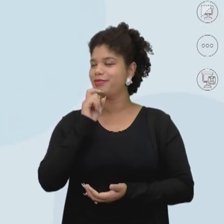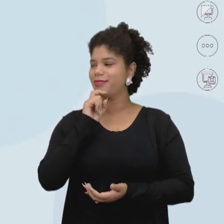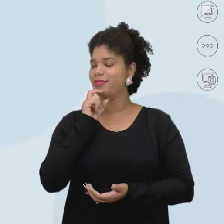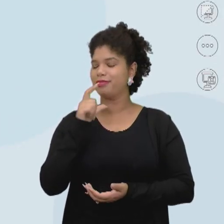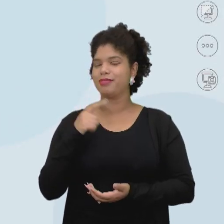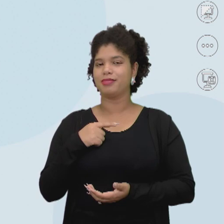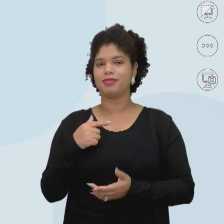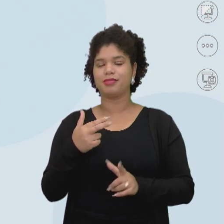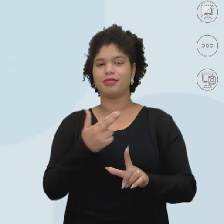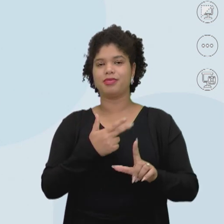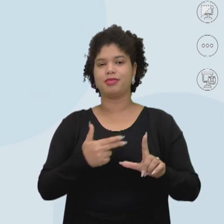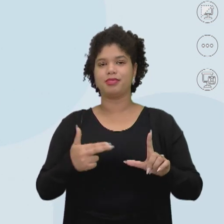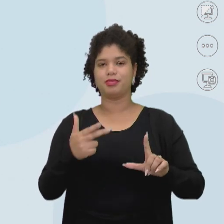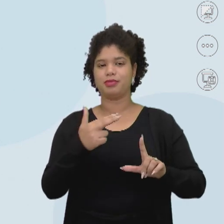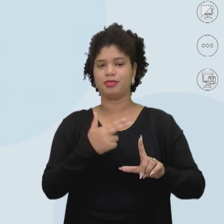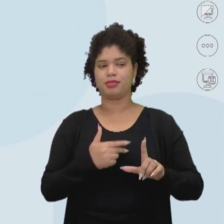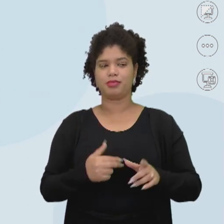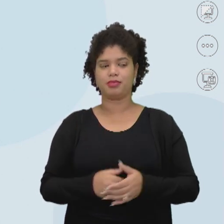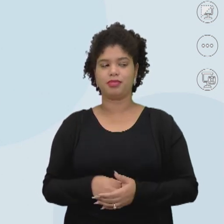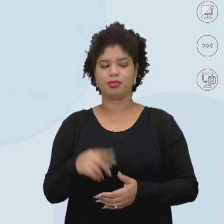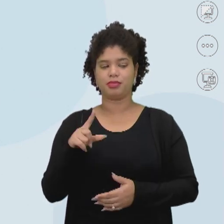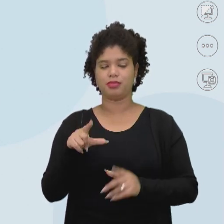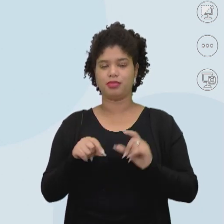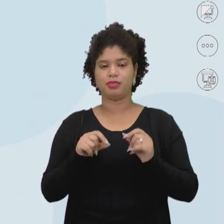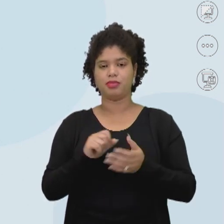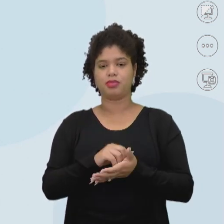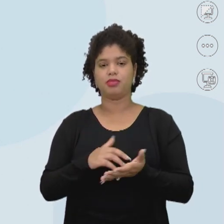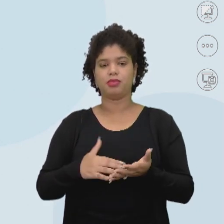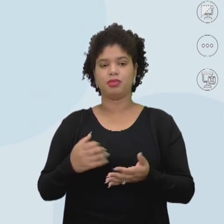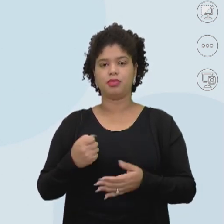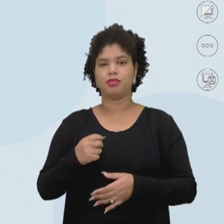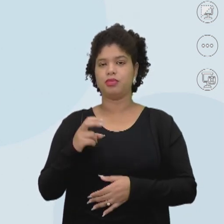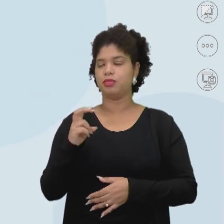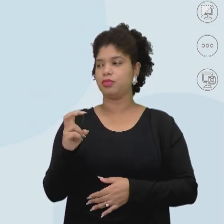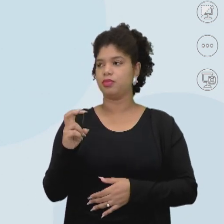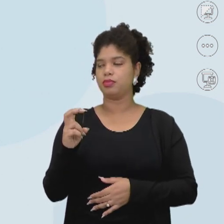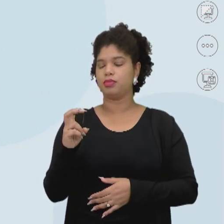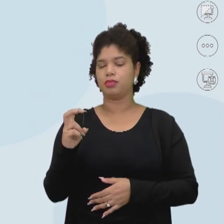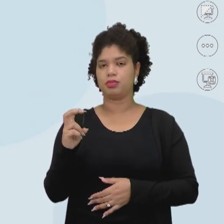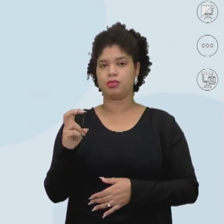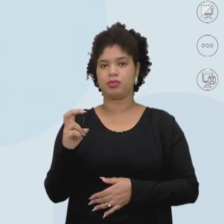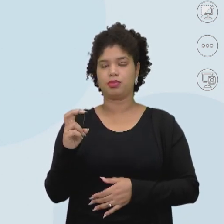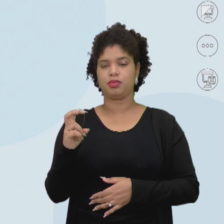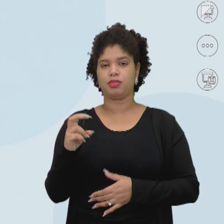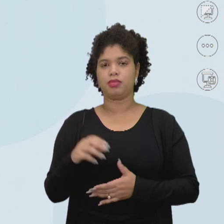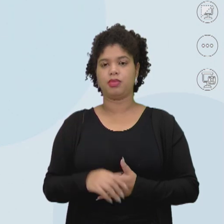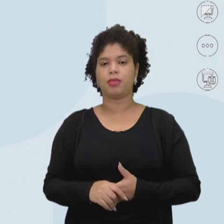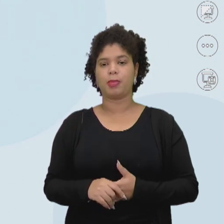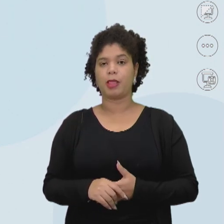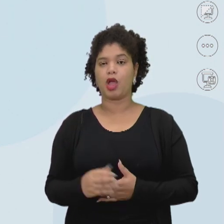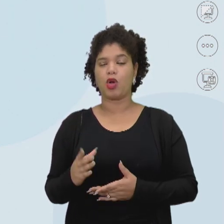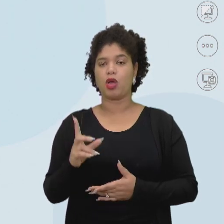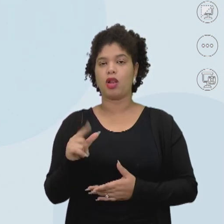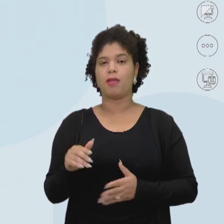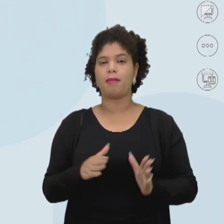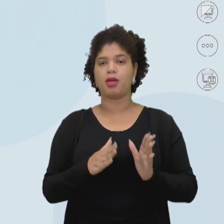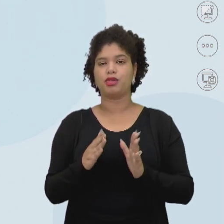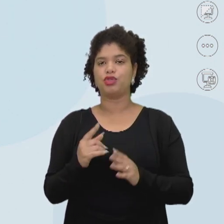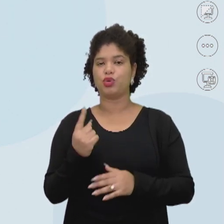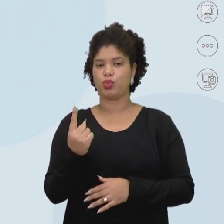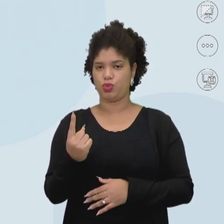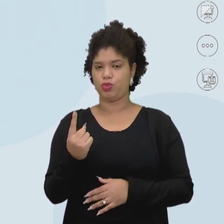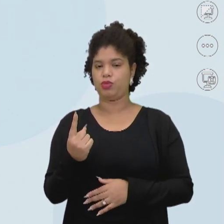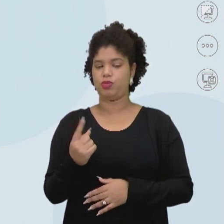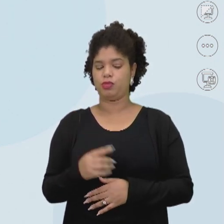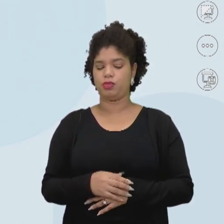ó. Ah, vamos ver o que é isso, ó. É a atividade 5, parte 1. Ah, porque a gente não vai fazer ela direto? Não, vou separar em partes.